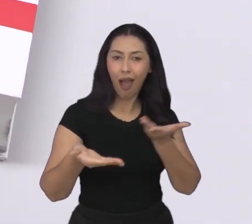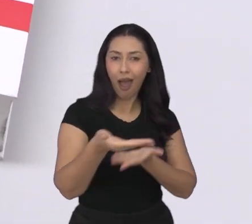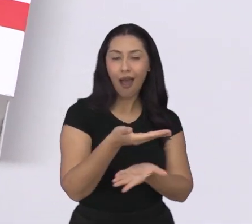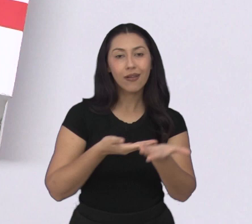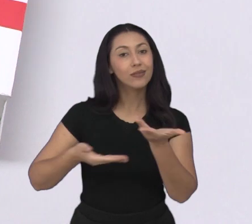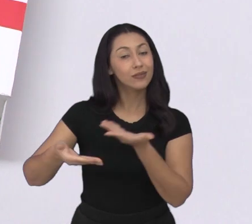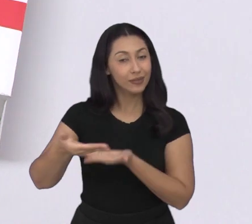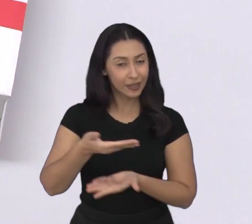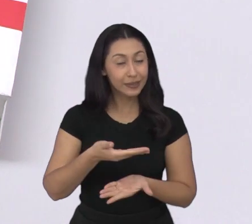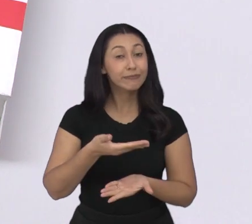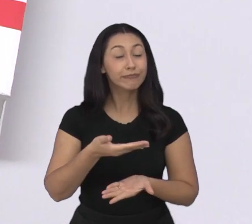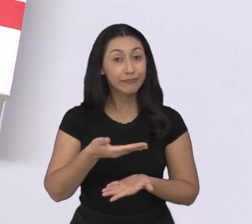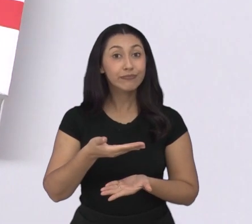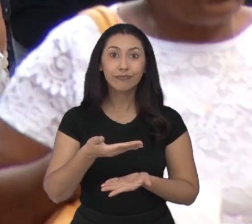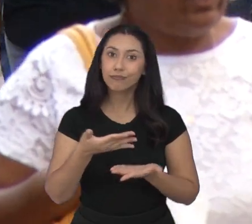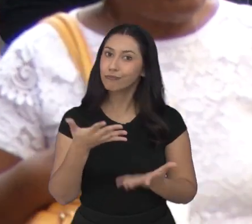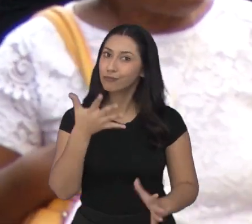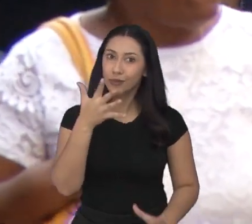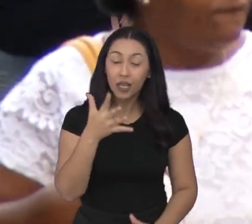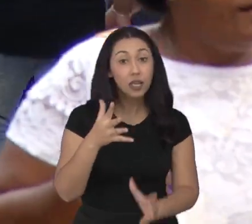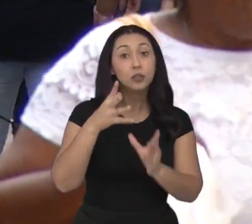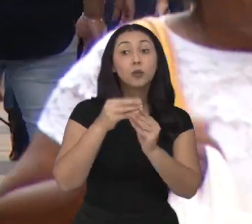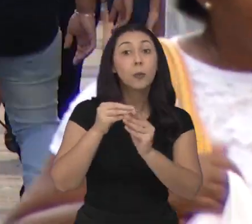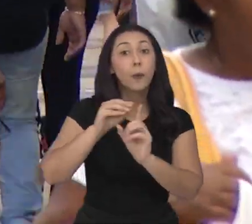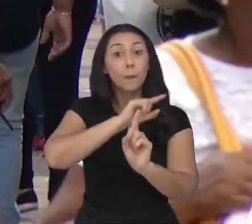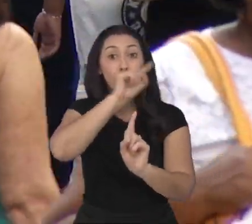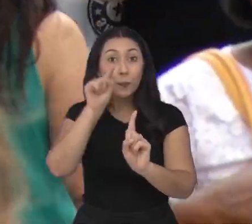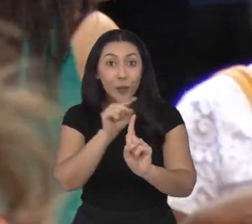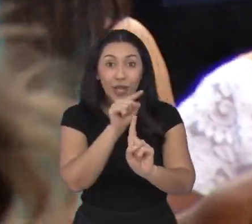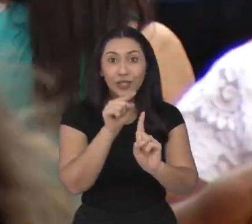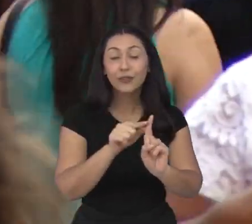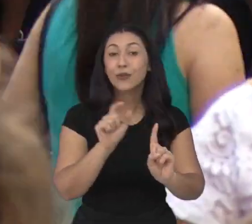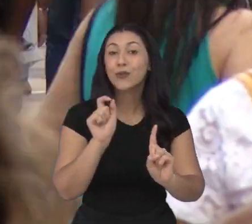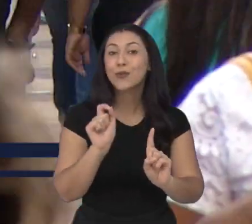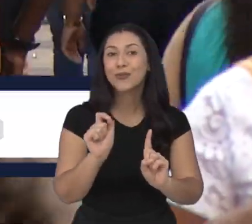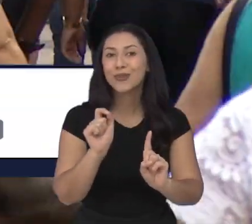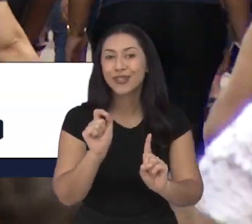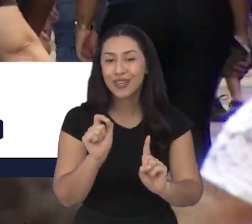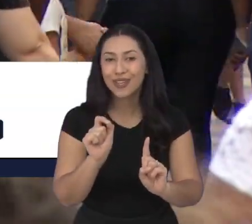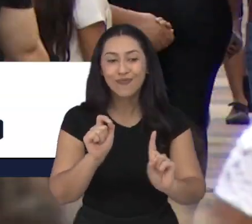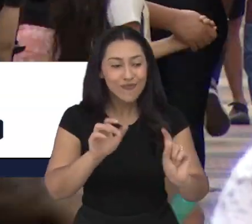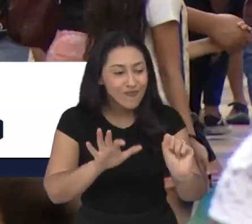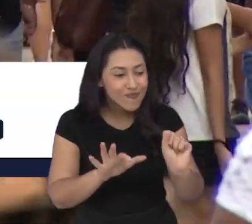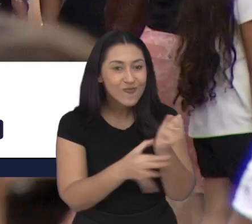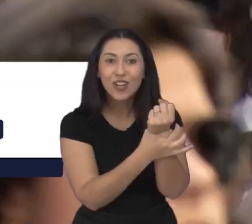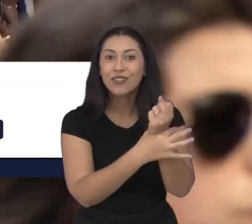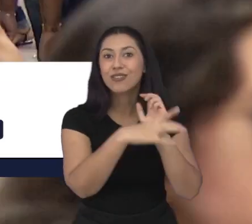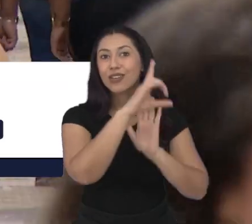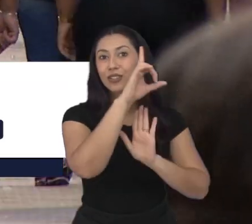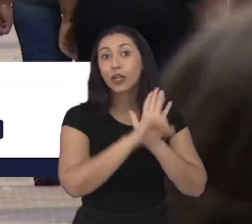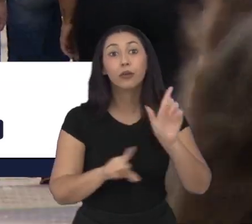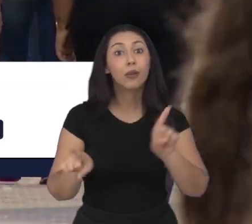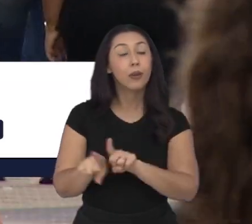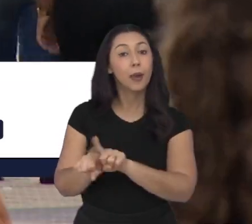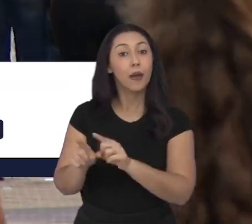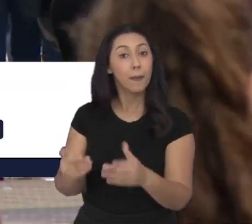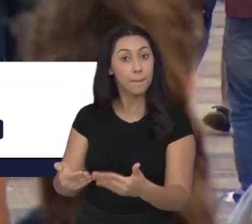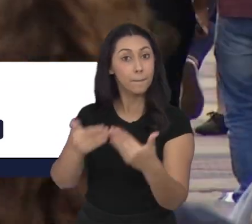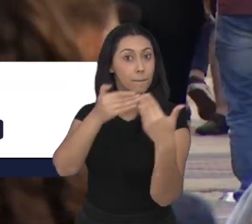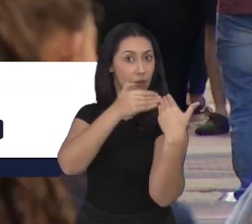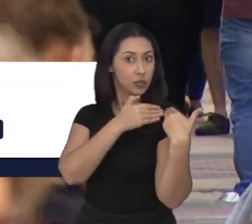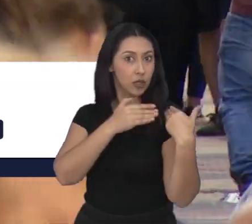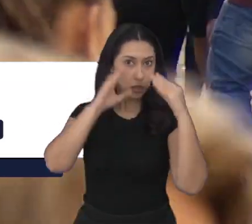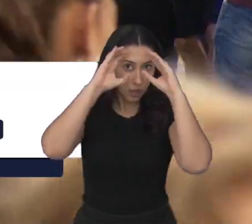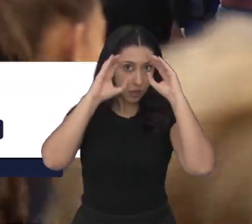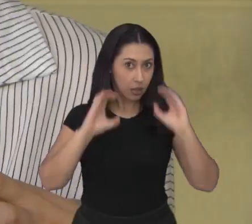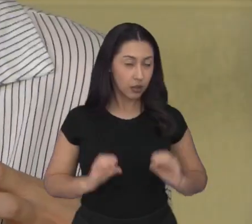relações individuais e coletivas. Em poucas palavras, o objetivo do Código Civil é definir e garantir os direitos e as obrigações